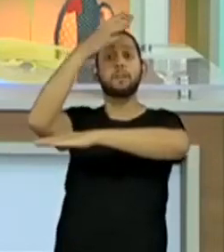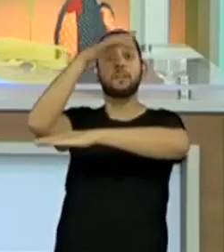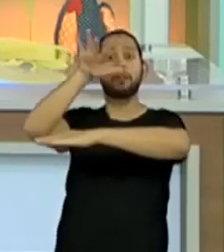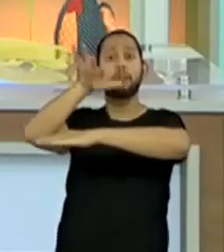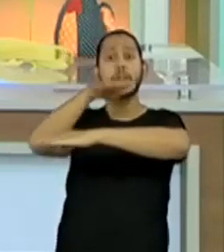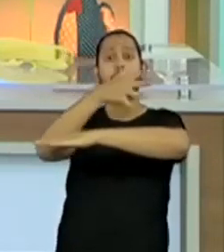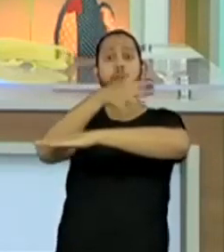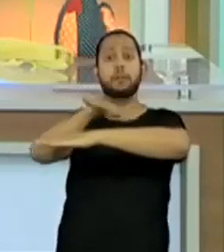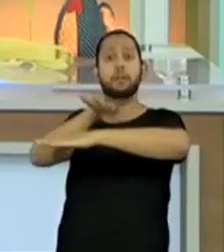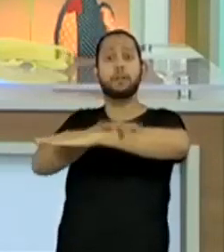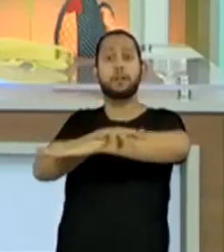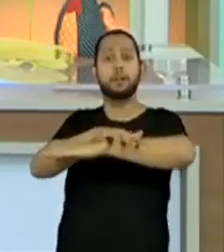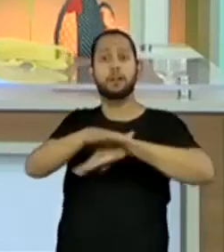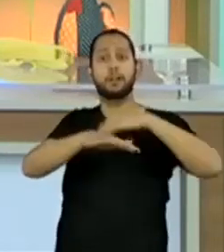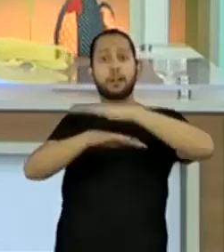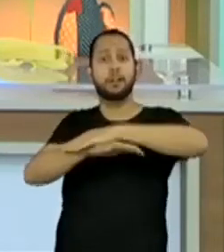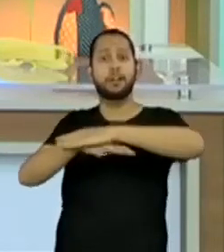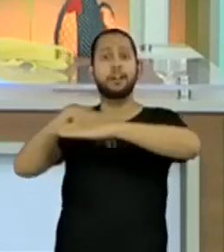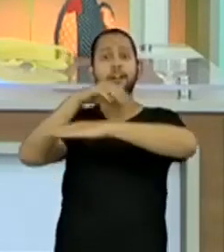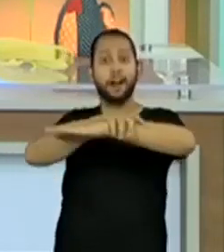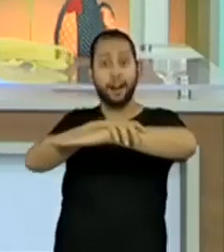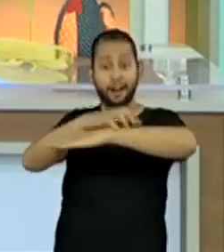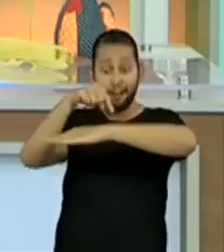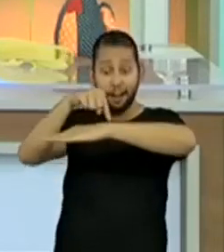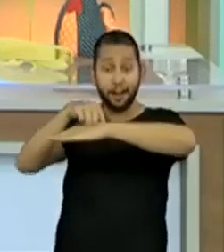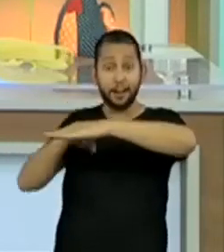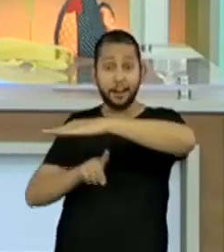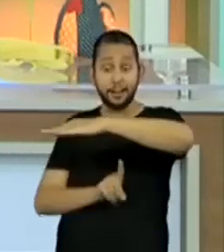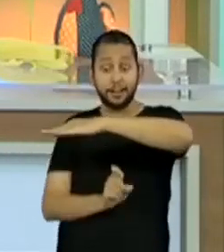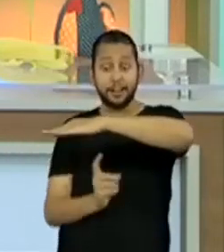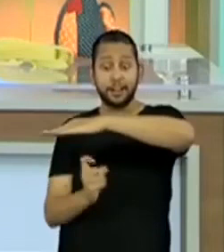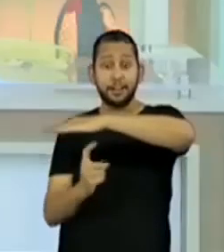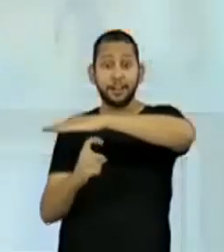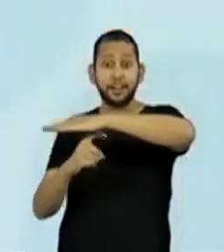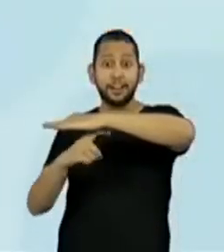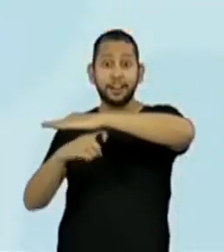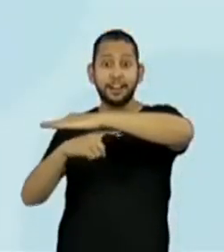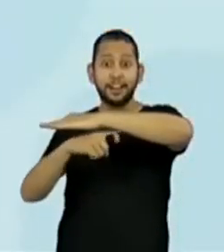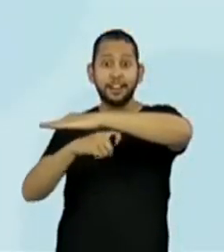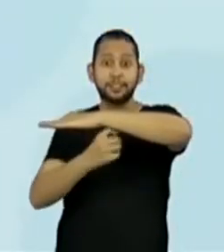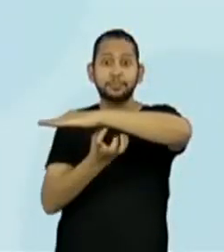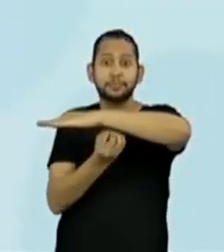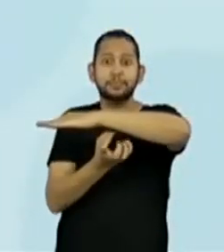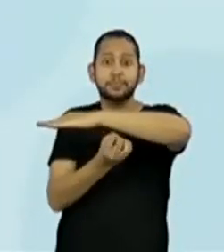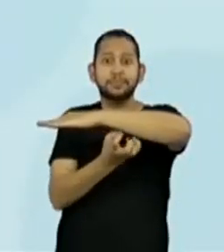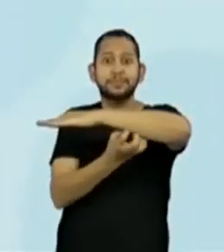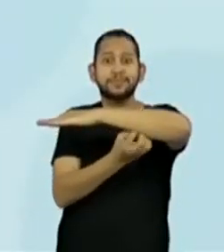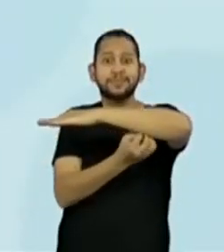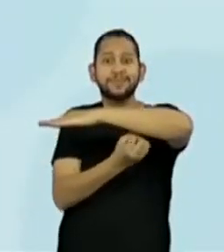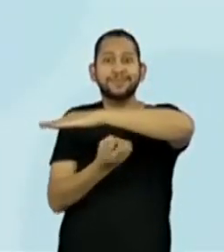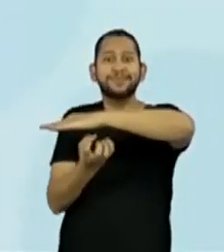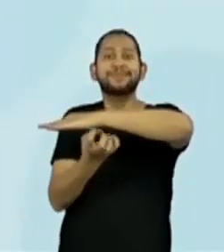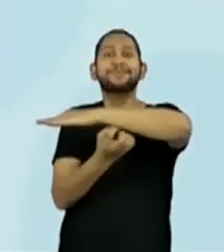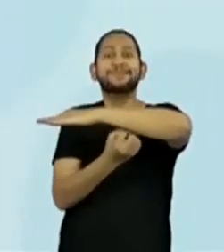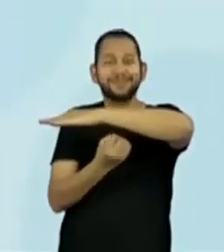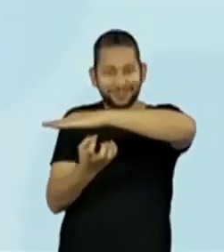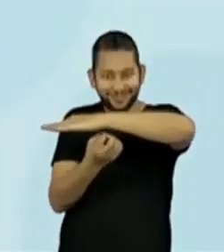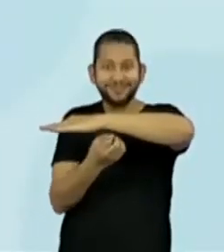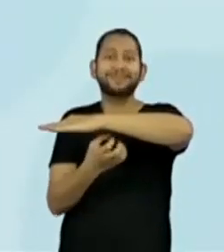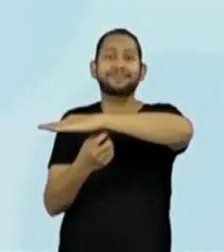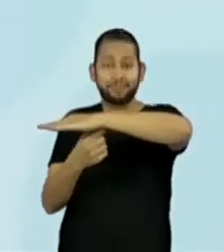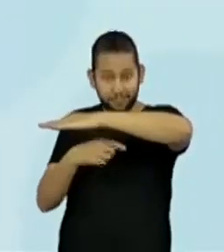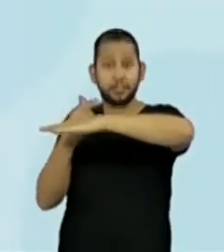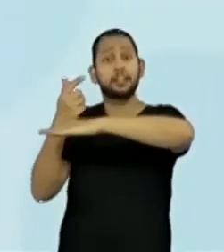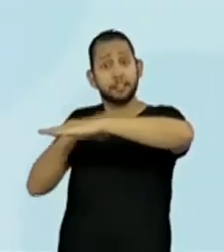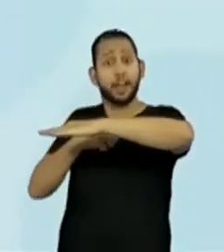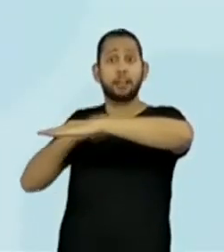solo. E, portanto, a grama, a planta, serve de alimento para a